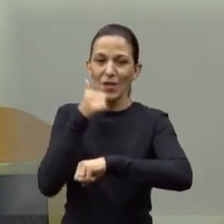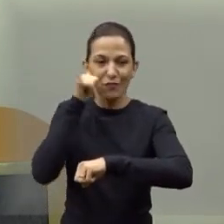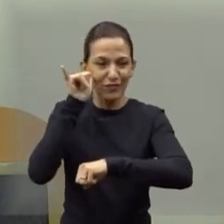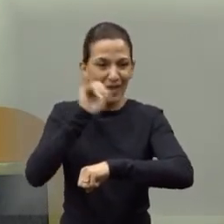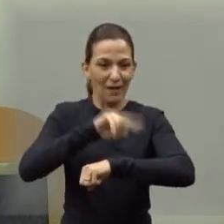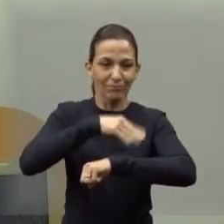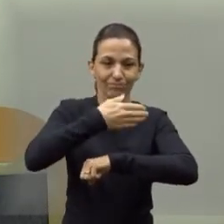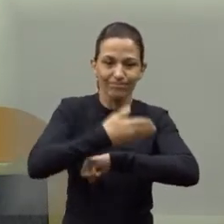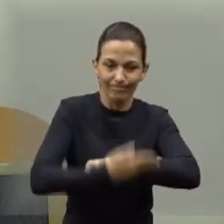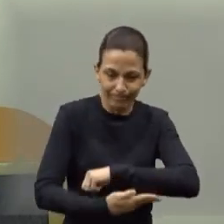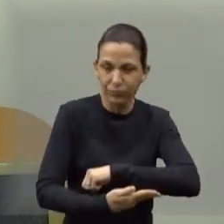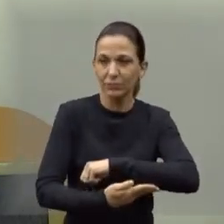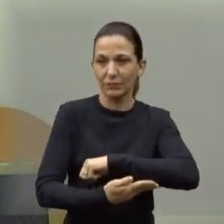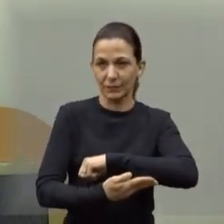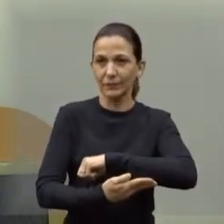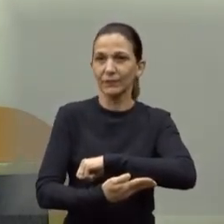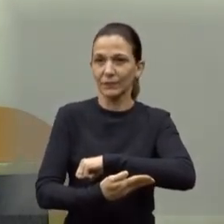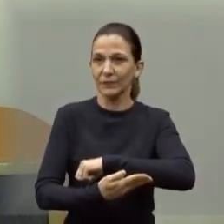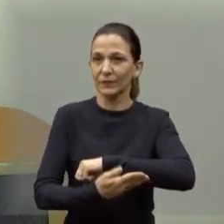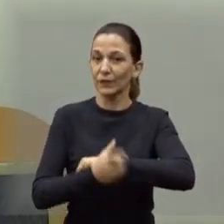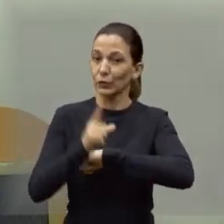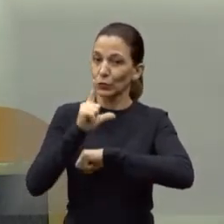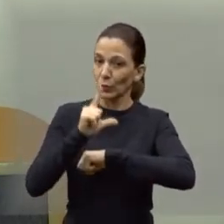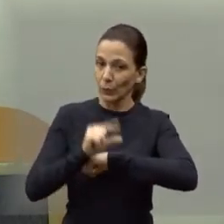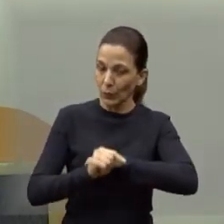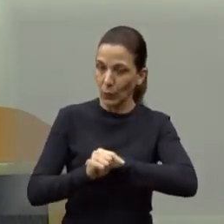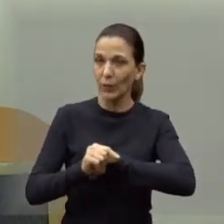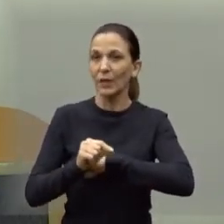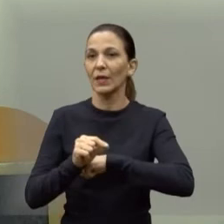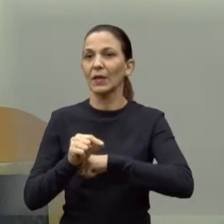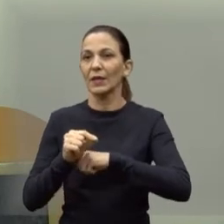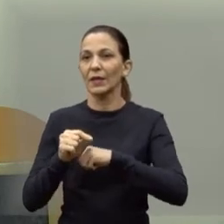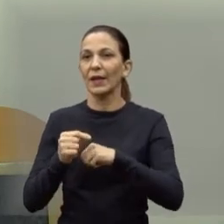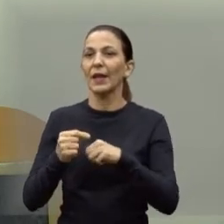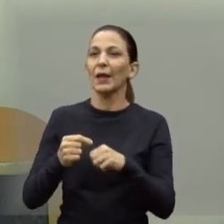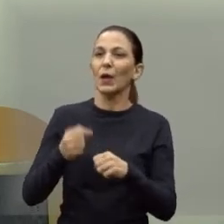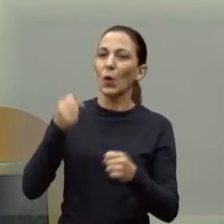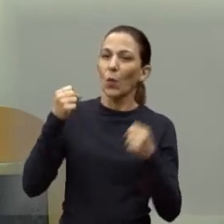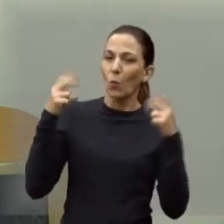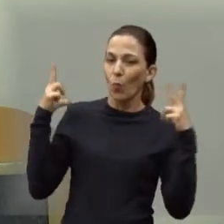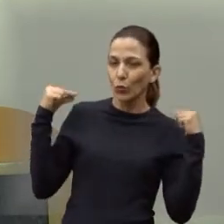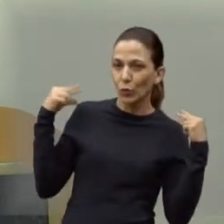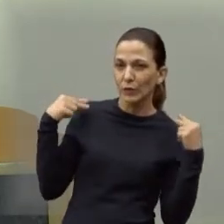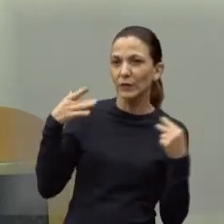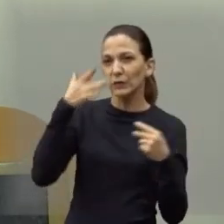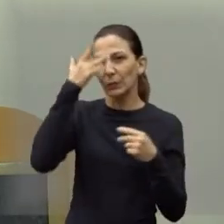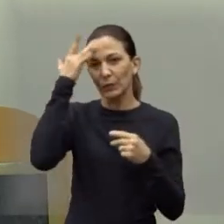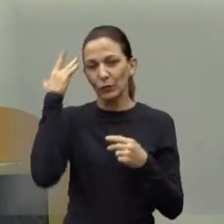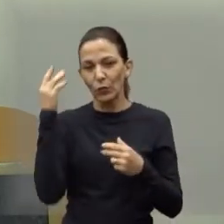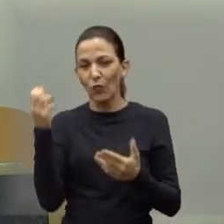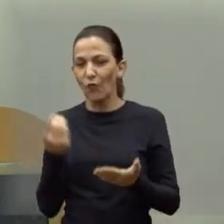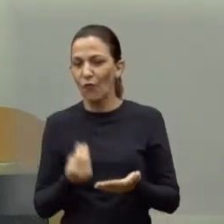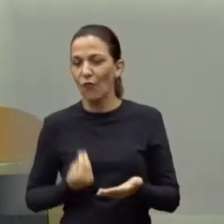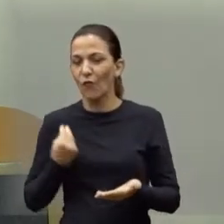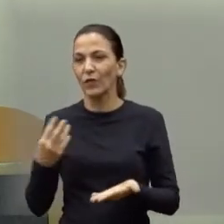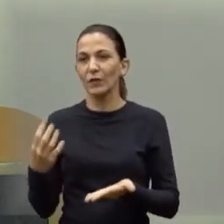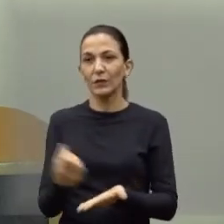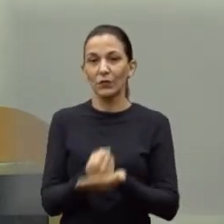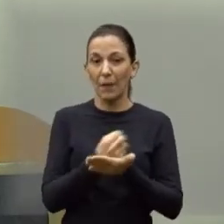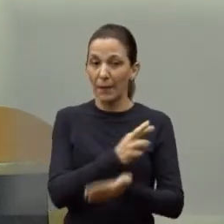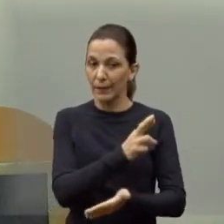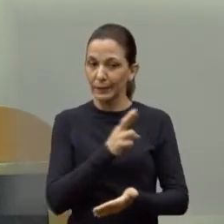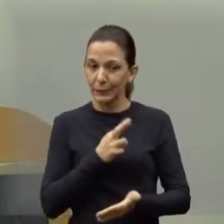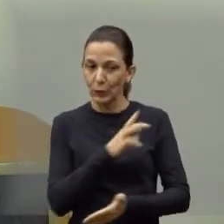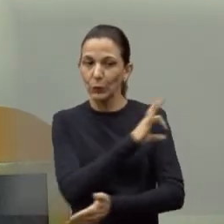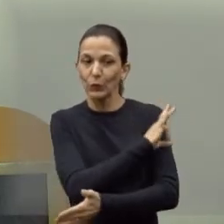a queda de veículos no córrego, diminuindo assim o risco de danos aos motoristas e passageiros e salvando vidas. Mas, como resposta,